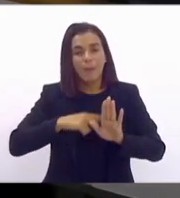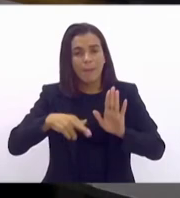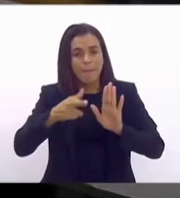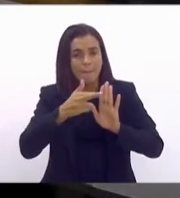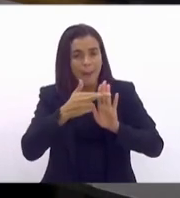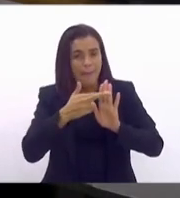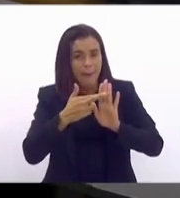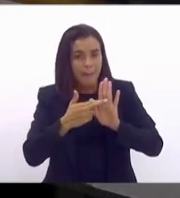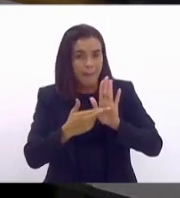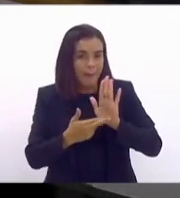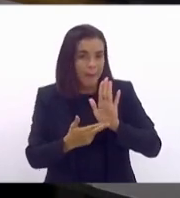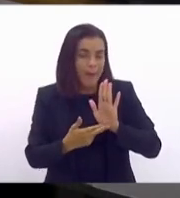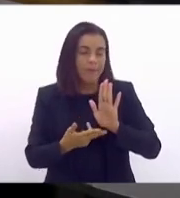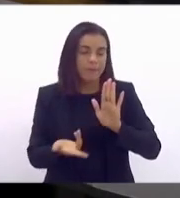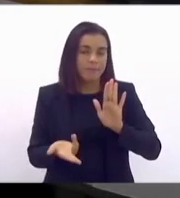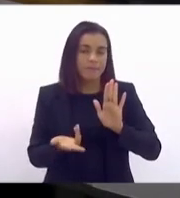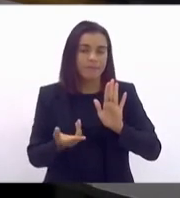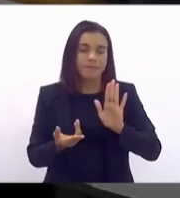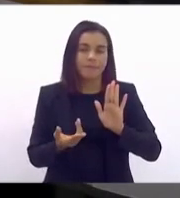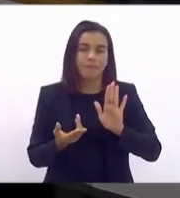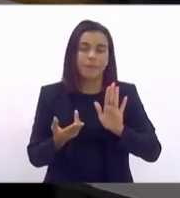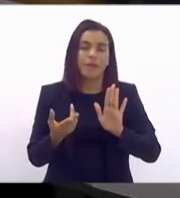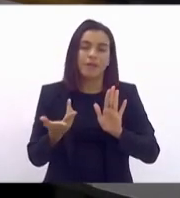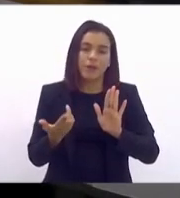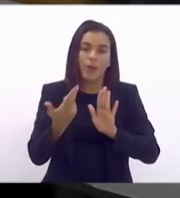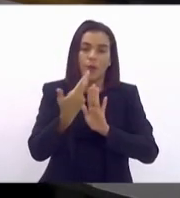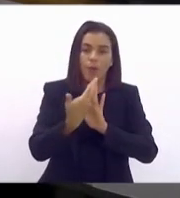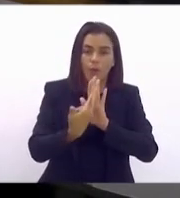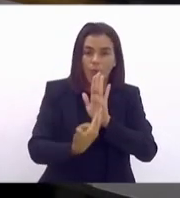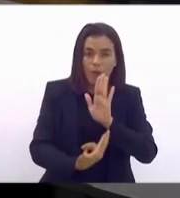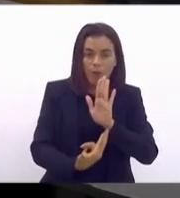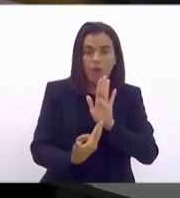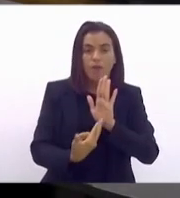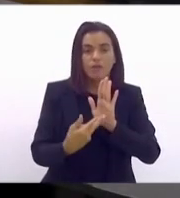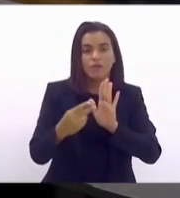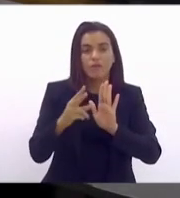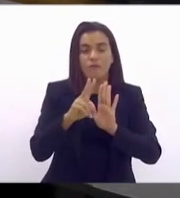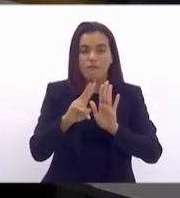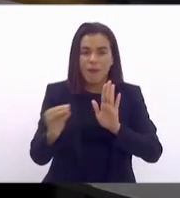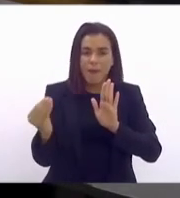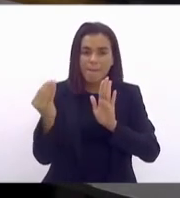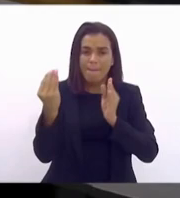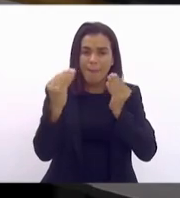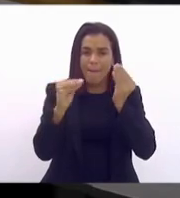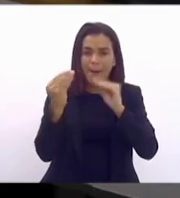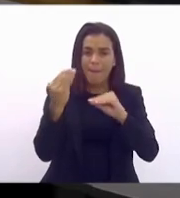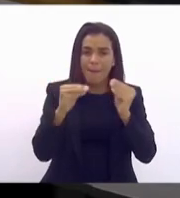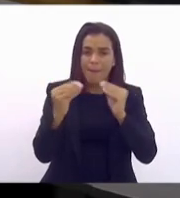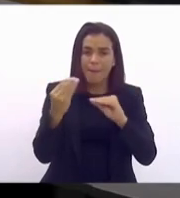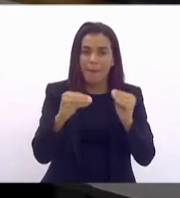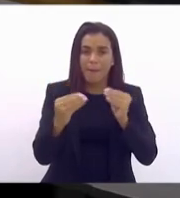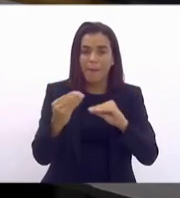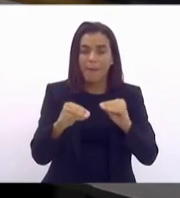parâmetros que eu acabei de colocar. Então, o relatório vai levar tudo isso em consideração.